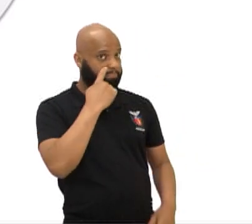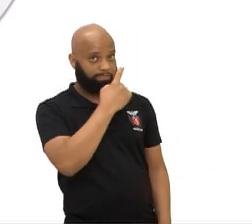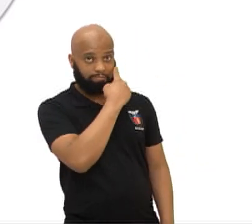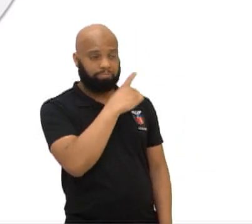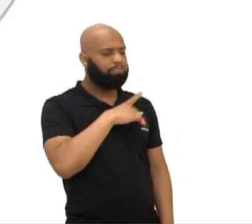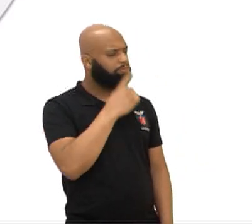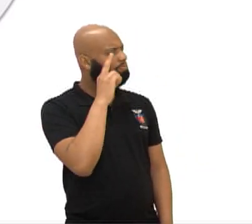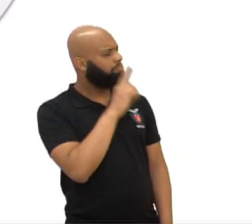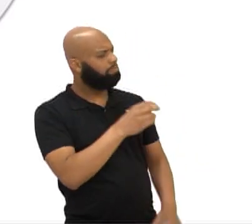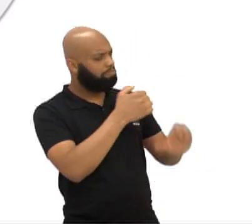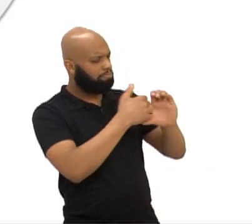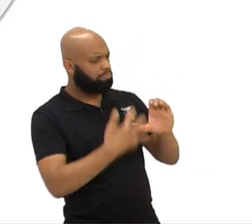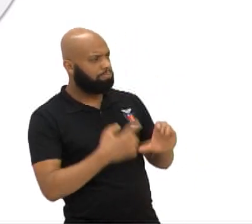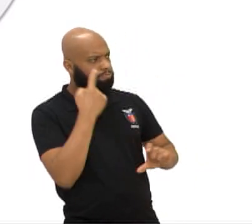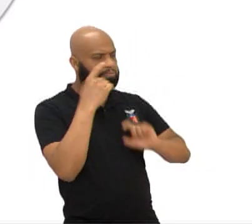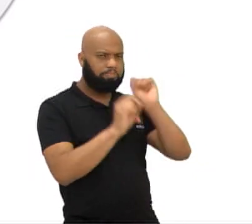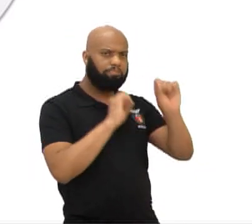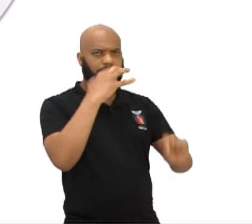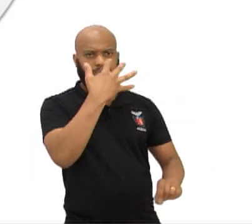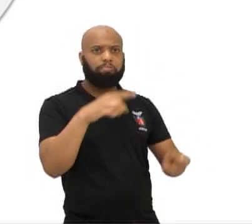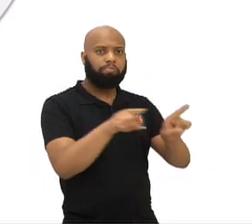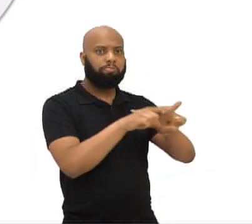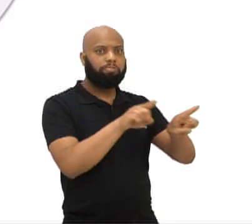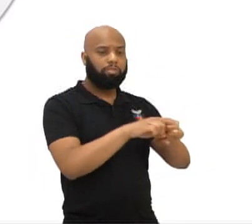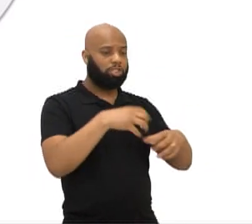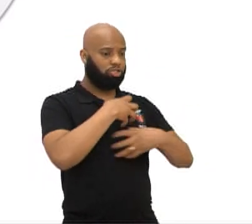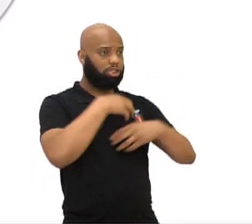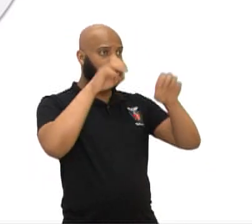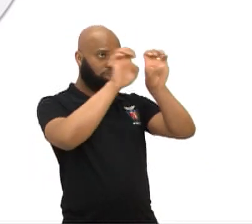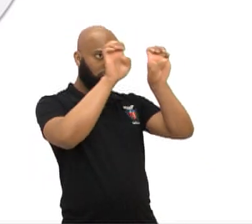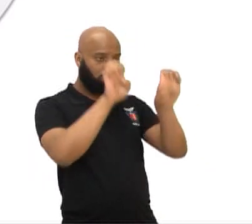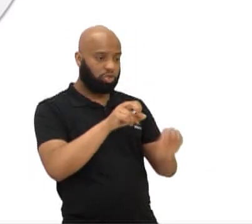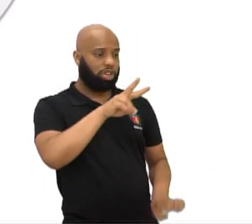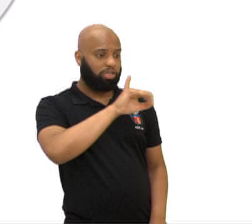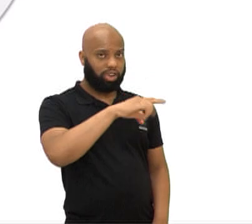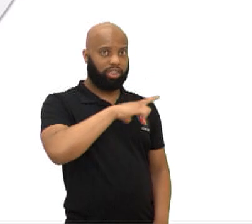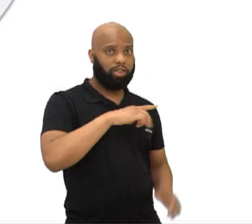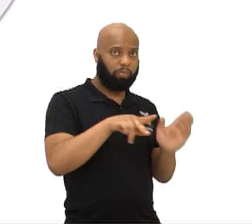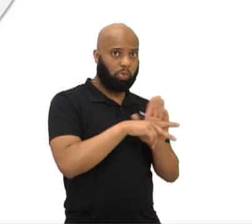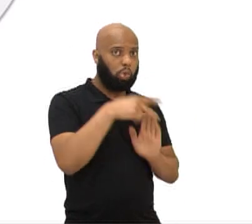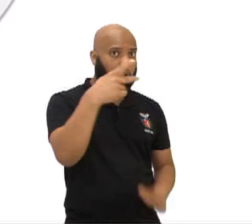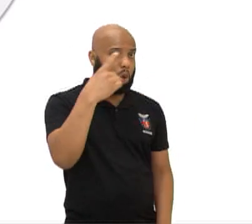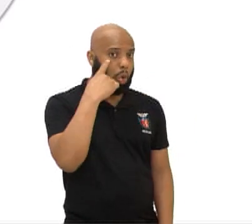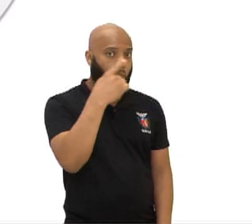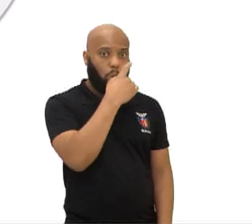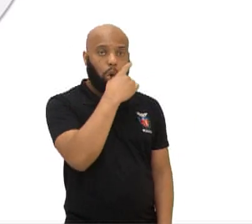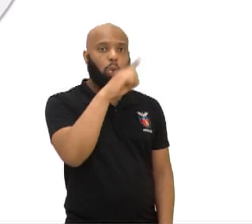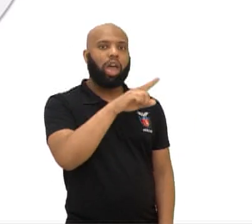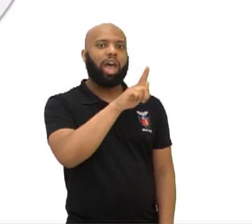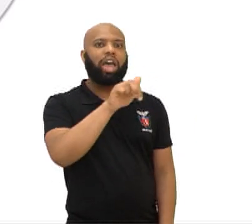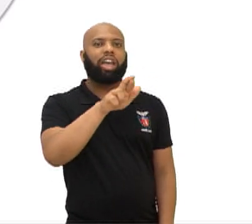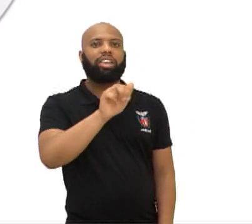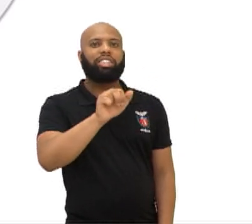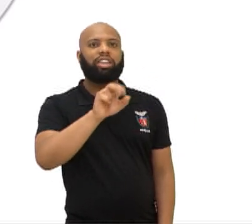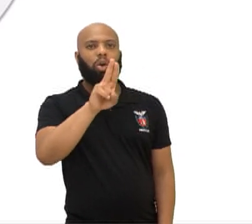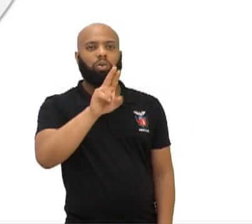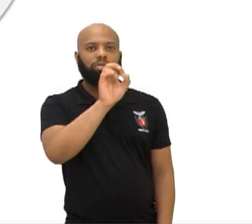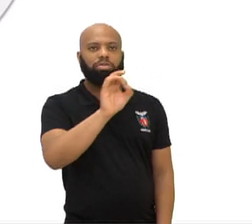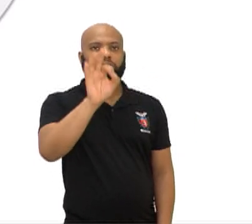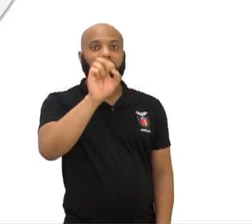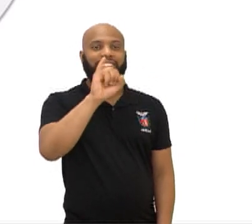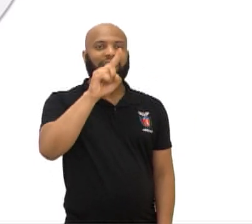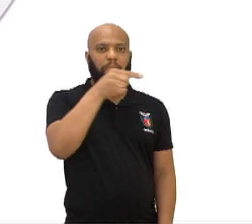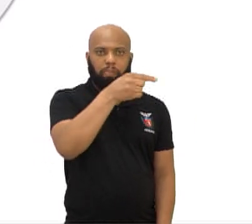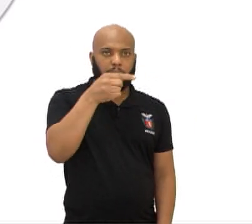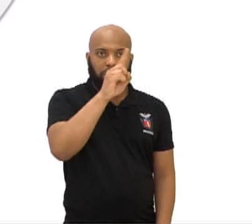esse conceito e jogando, então, essa estruturação que você vai ter do olho como grau. Quando o grau é negativo, você vai ter que a pessoa tem